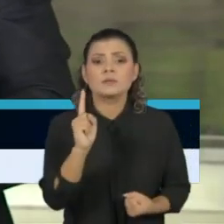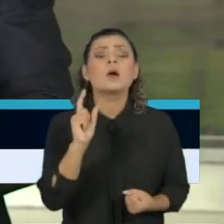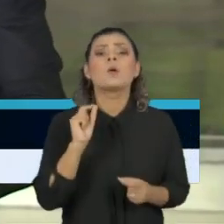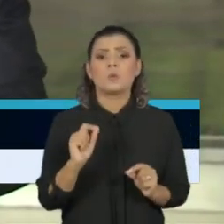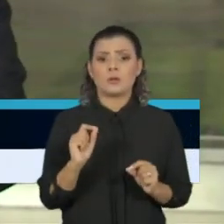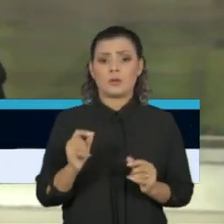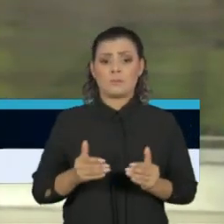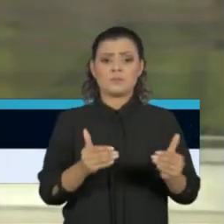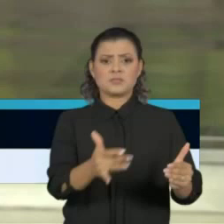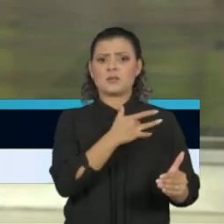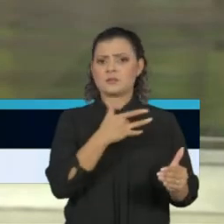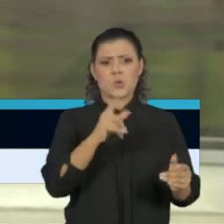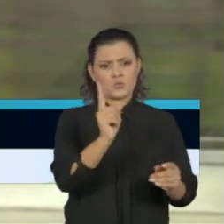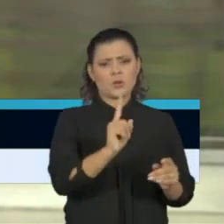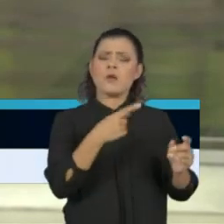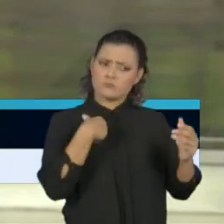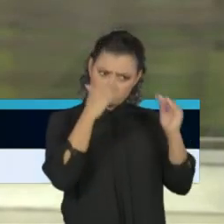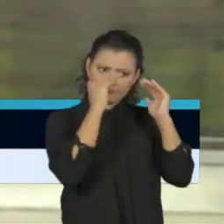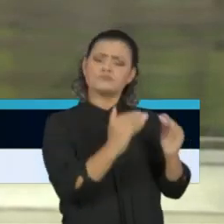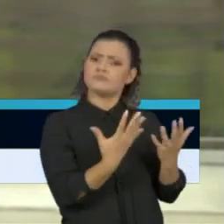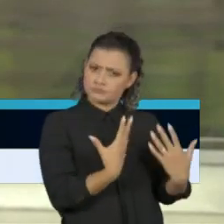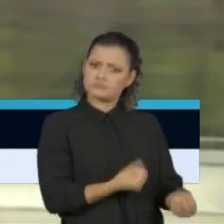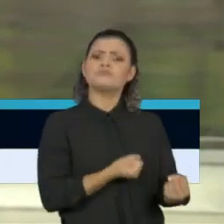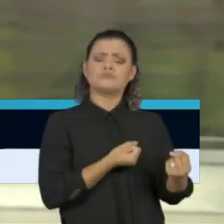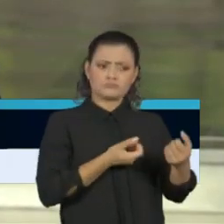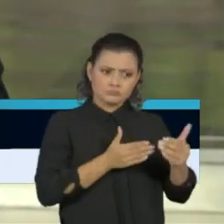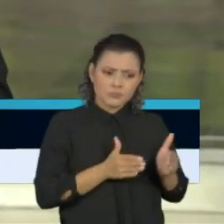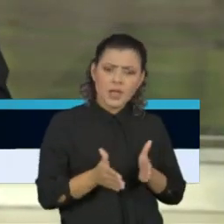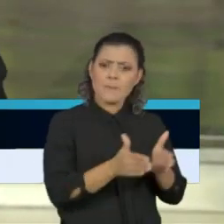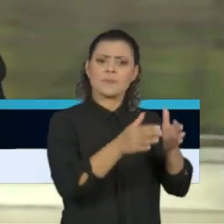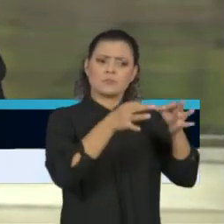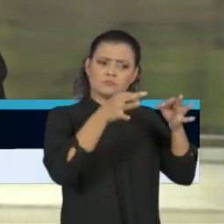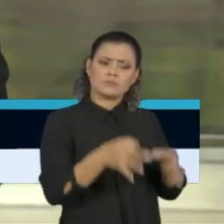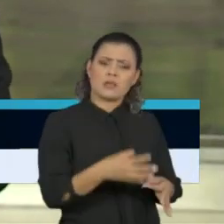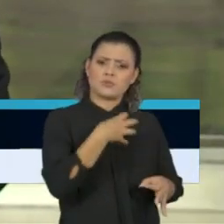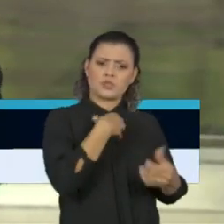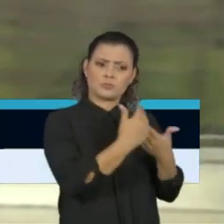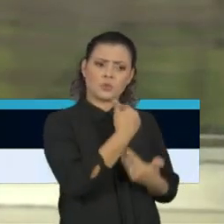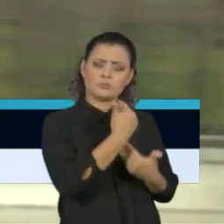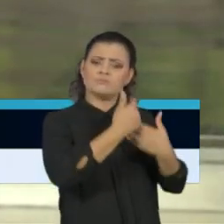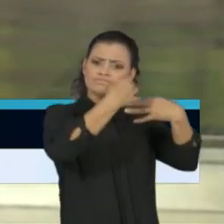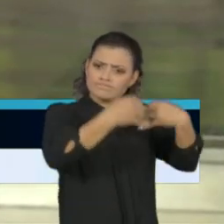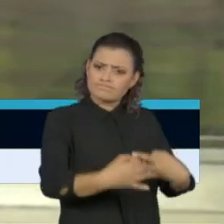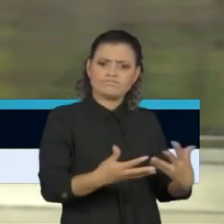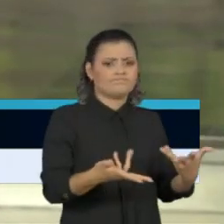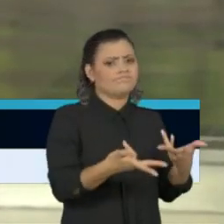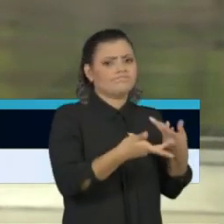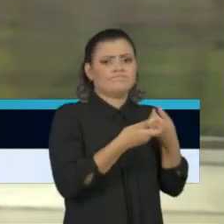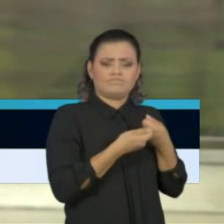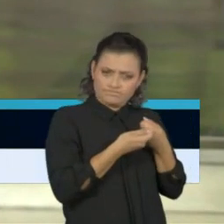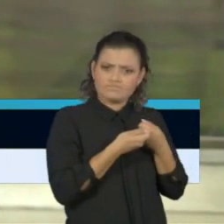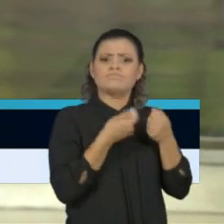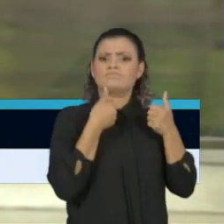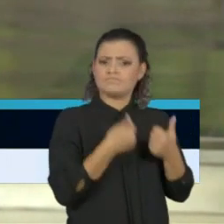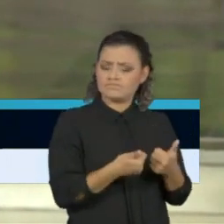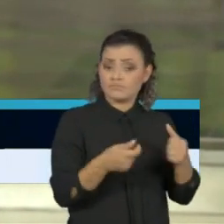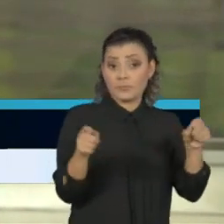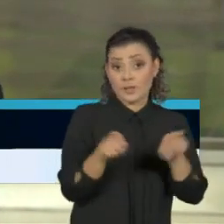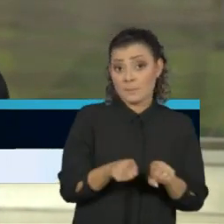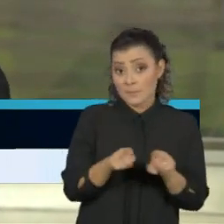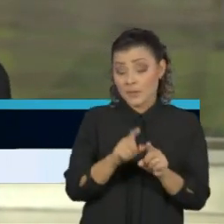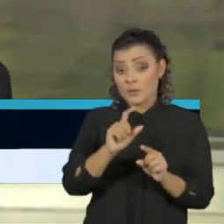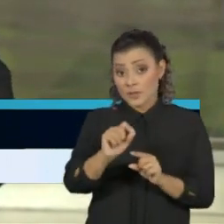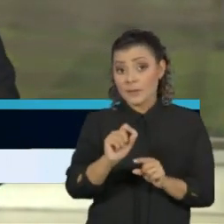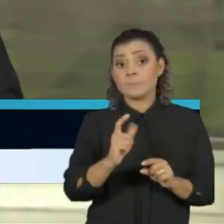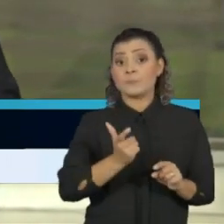Ministério da Saúde, que eu volto a repetir, tem se comportado, se conduzido de maneira exemplar nas orientações, inclusive